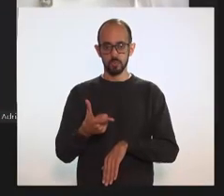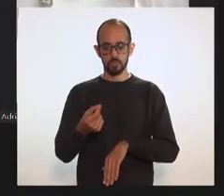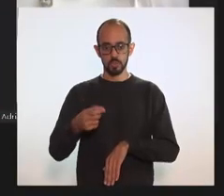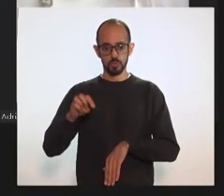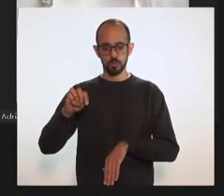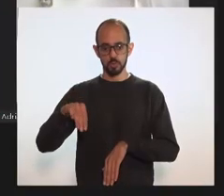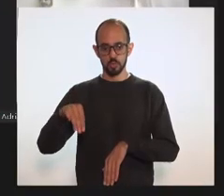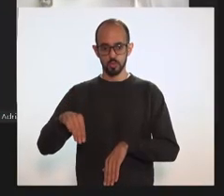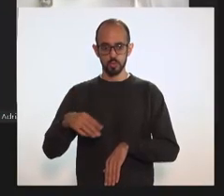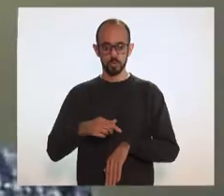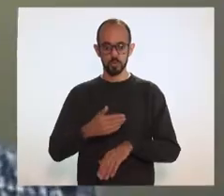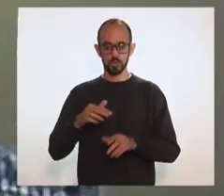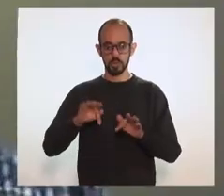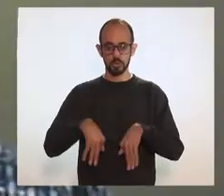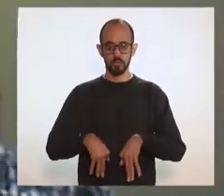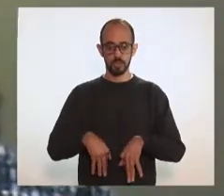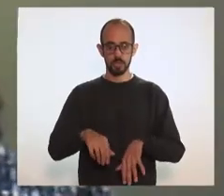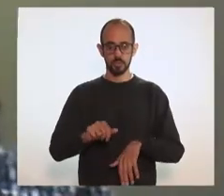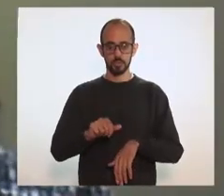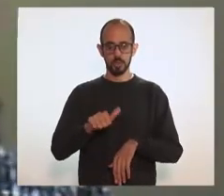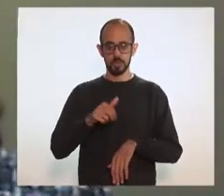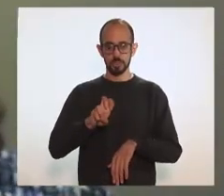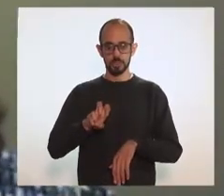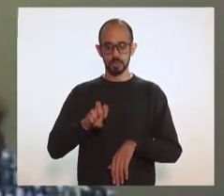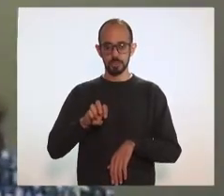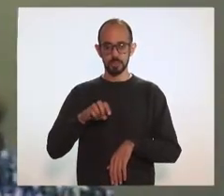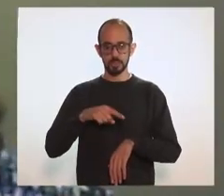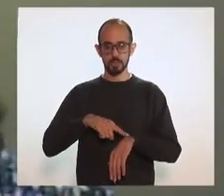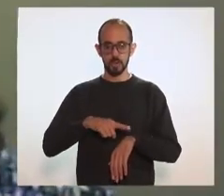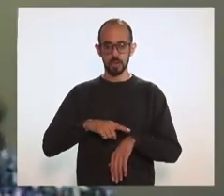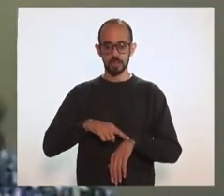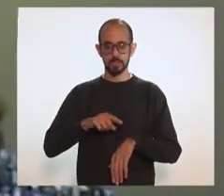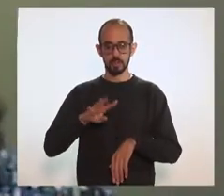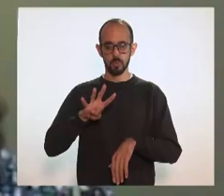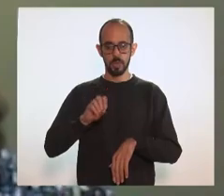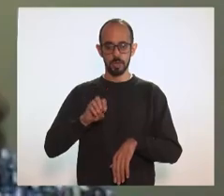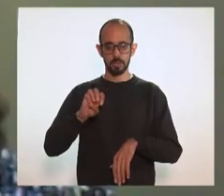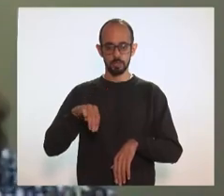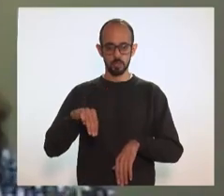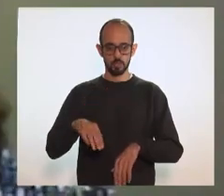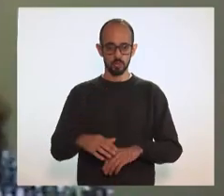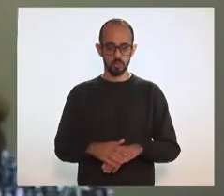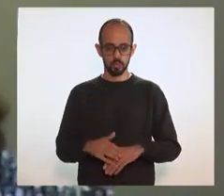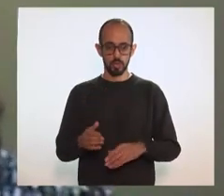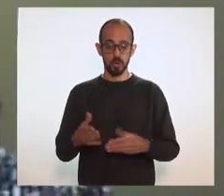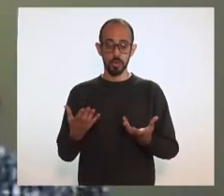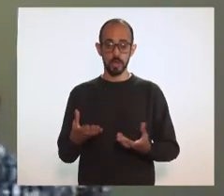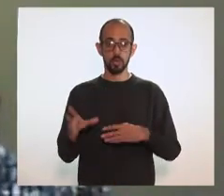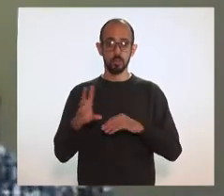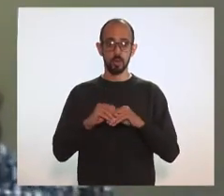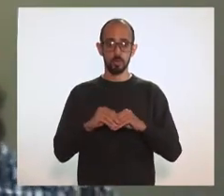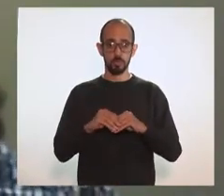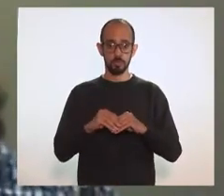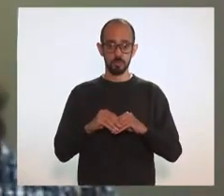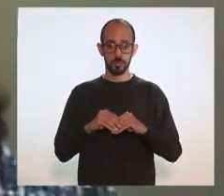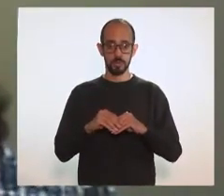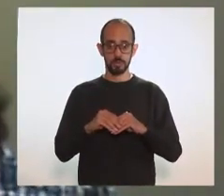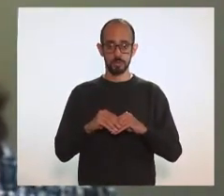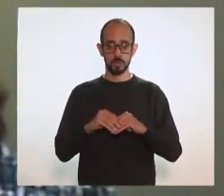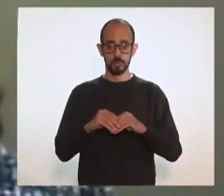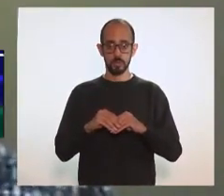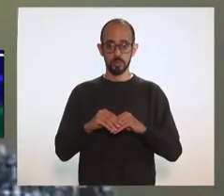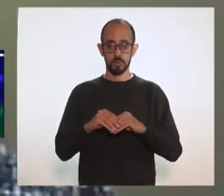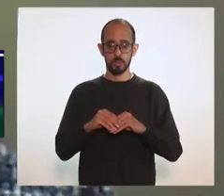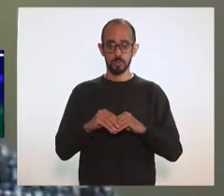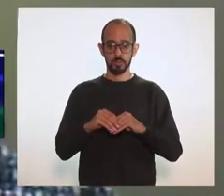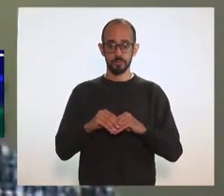às 15 horas e 45 minutos. Presidente, se o senhor me permitir apenas uma contribuição, é só para externar aqui que